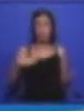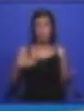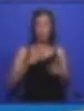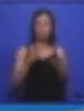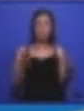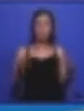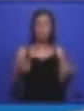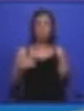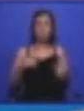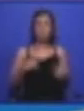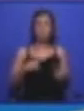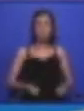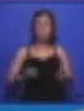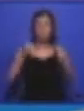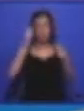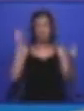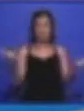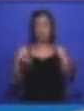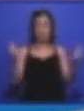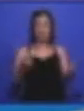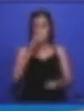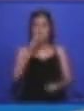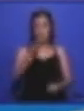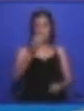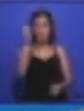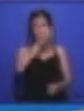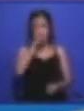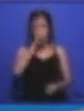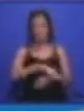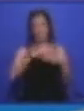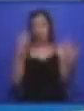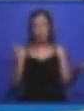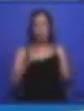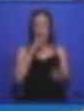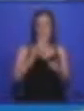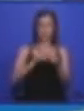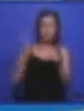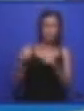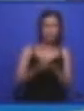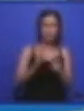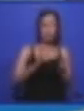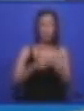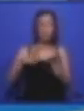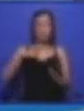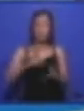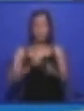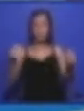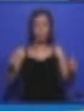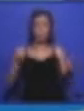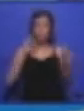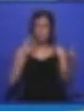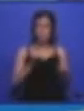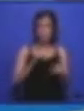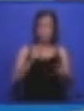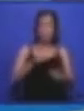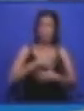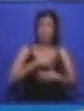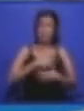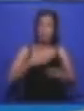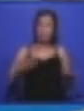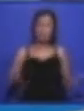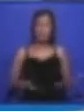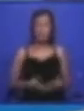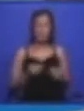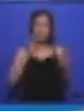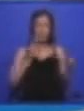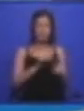não eu é? até levanto carroças, se for Exatamente. preciso. E depois esteve sempre muito bem rodeada, quer no Brasil, quer De em Portugal, por muitos muita músicos amizade. e muita amizade, não Muita é? amizade,